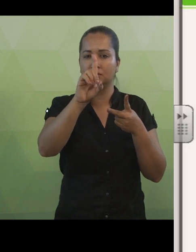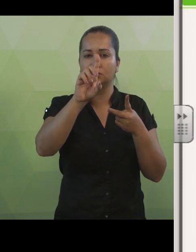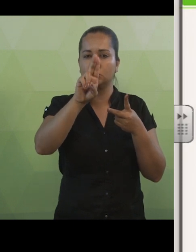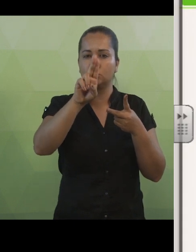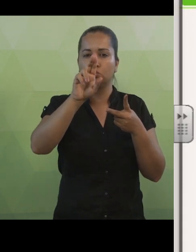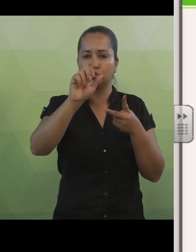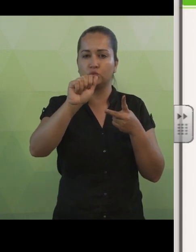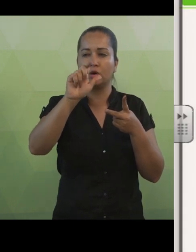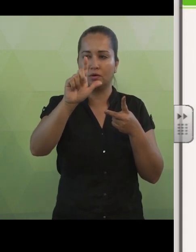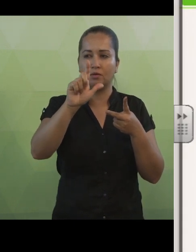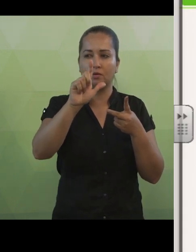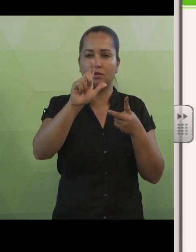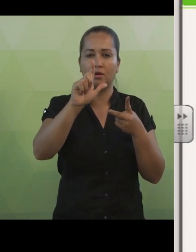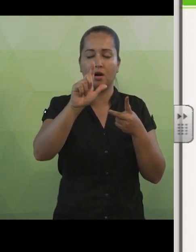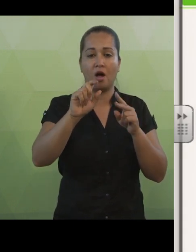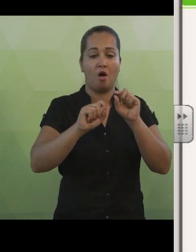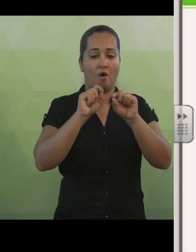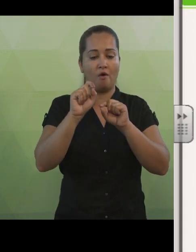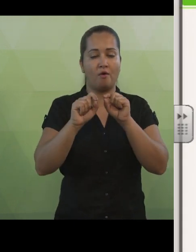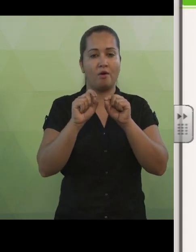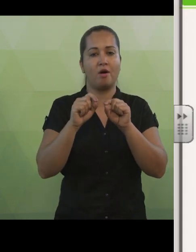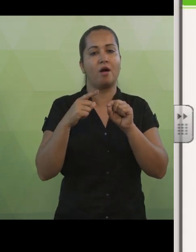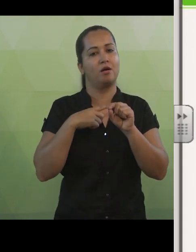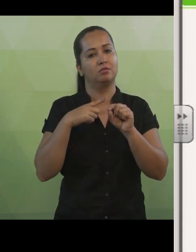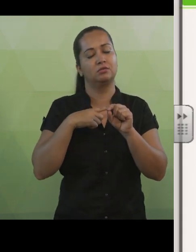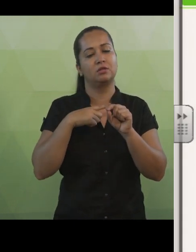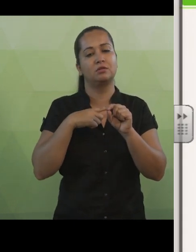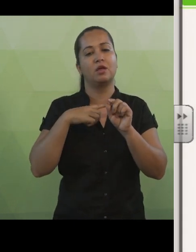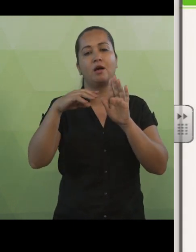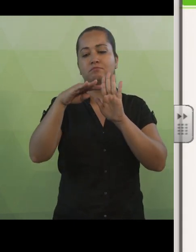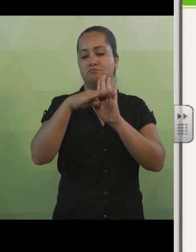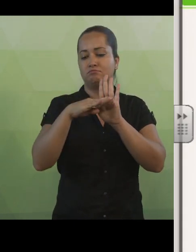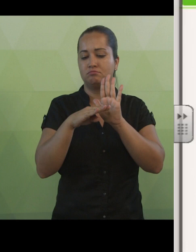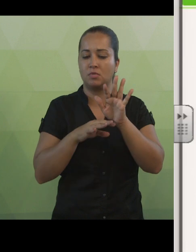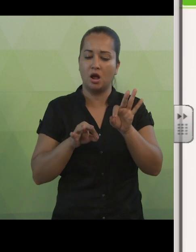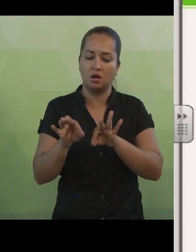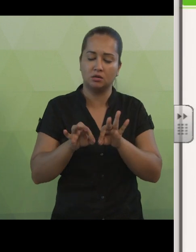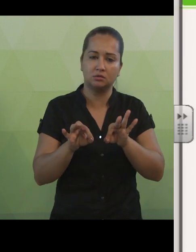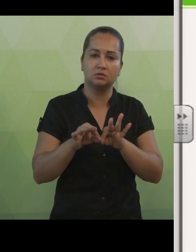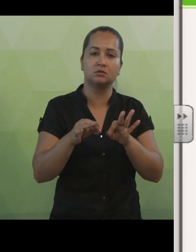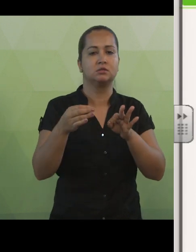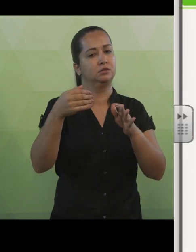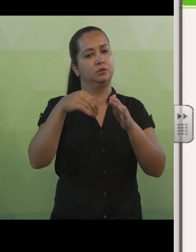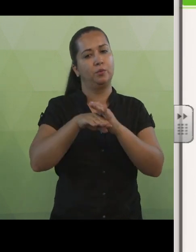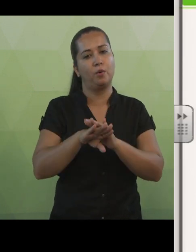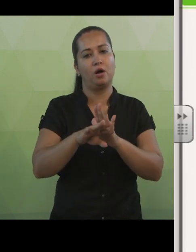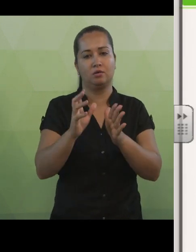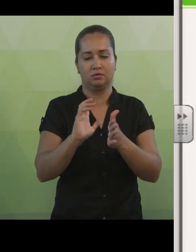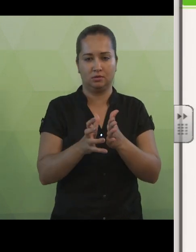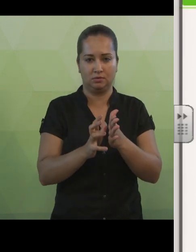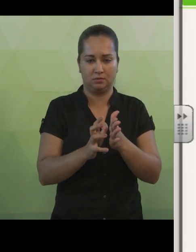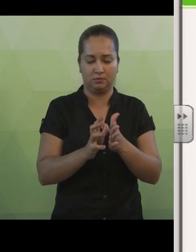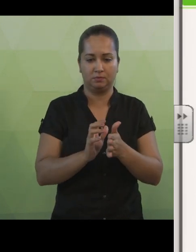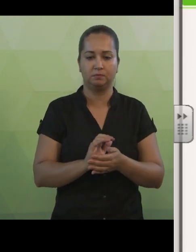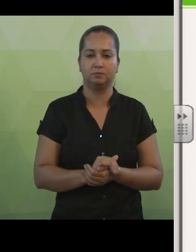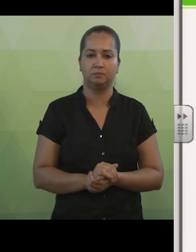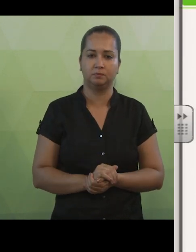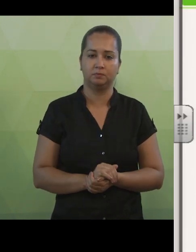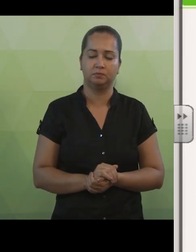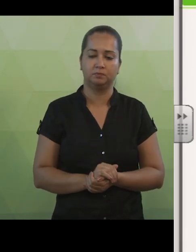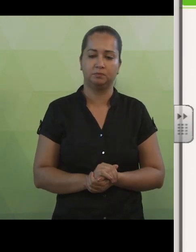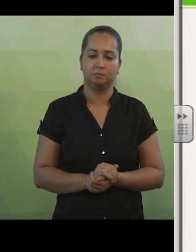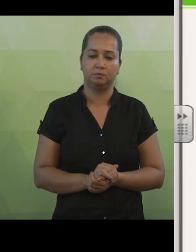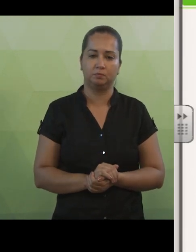restrições procedurais, que elas utilizam storage procedures, ou procedimentos armazenados, e triggers, que são